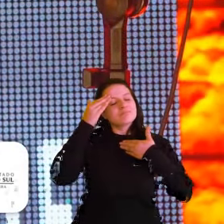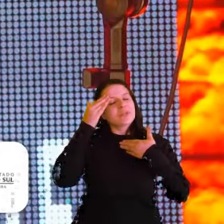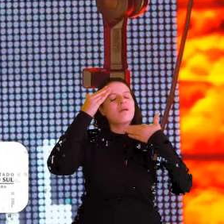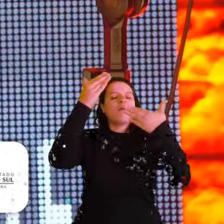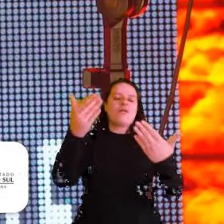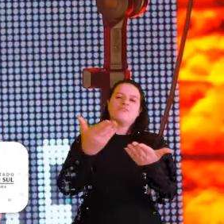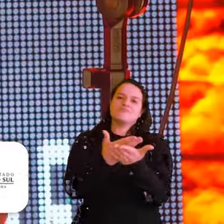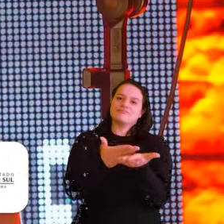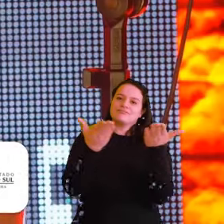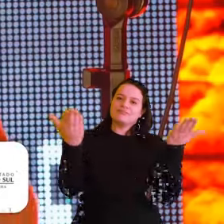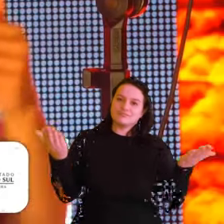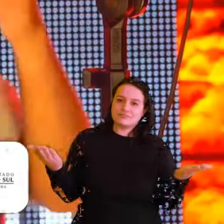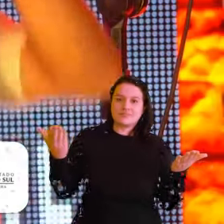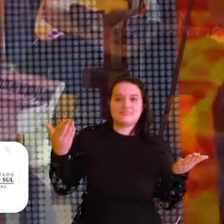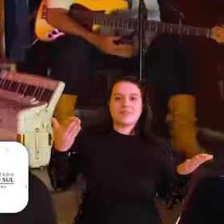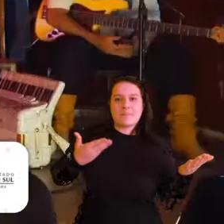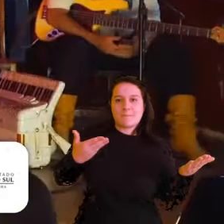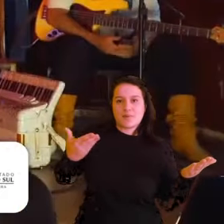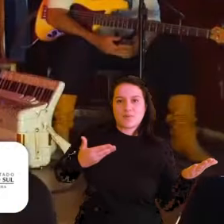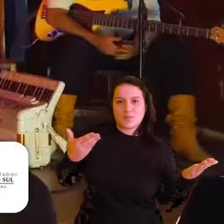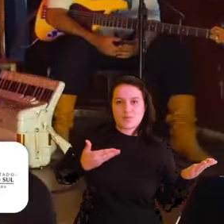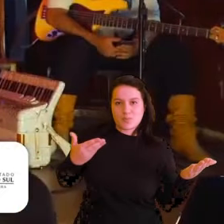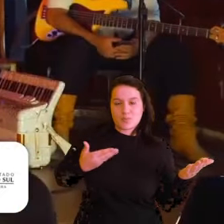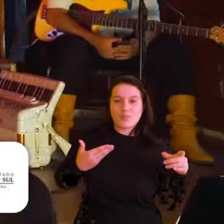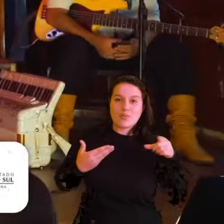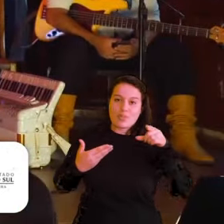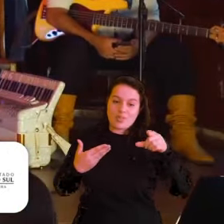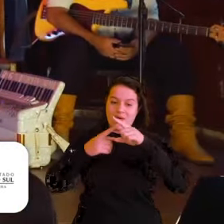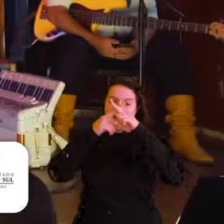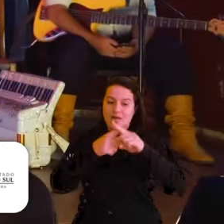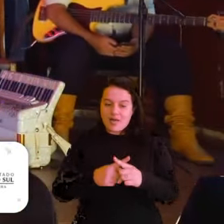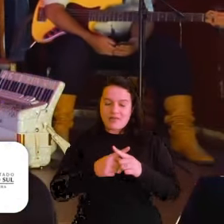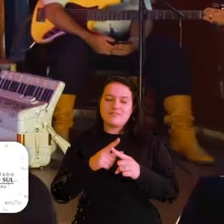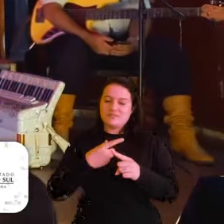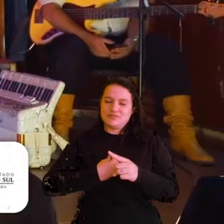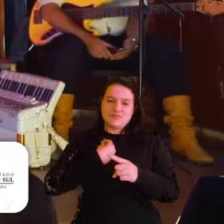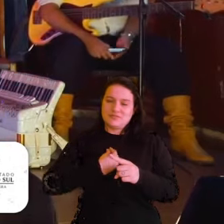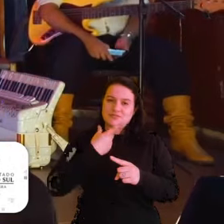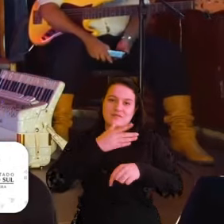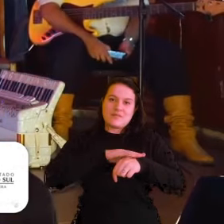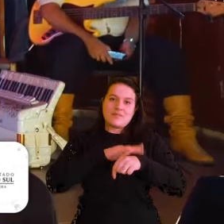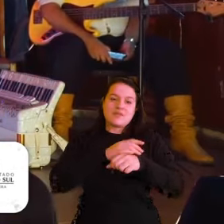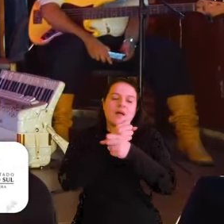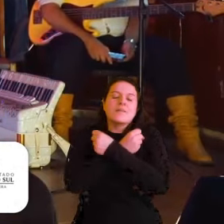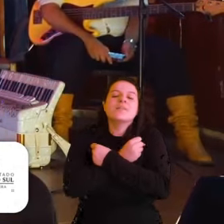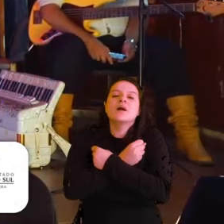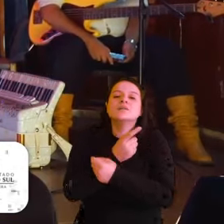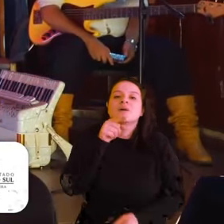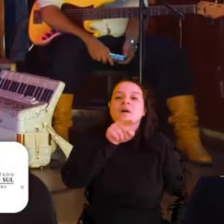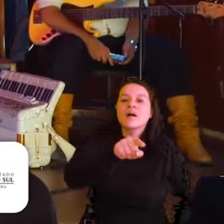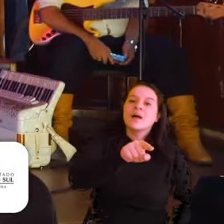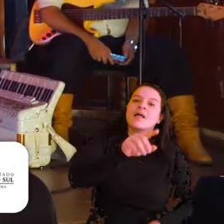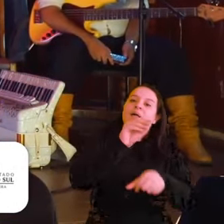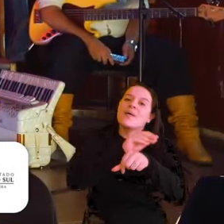e agradecer que os amigos que... Nosso amigo lá do Grêmio não estava no momento que a gente mandou um abraço para